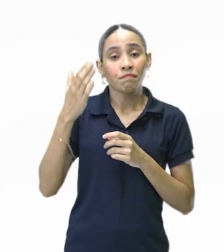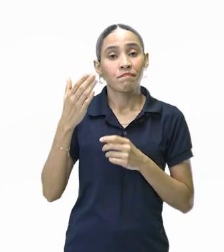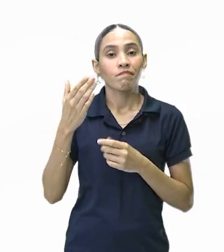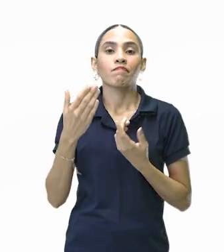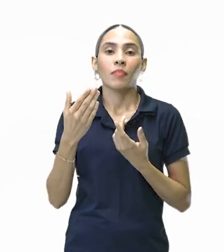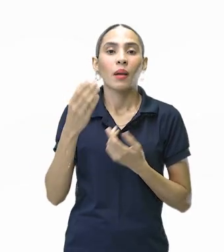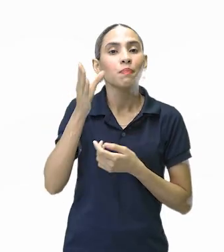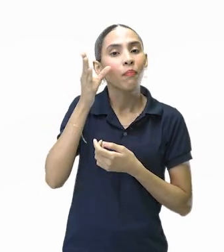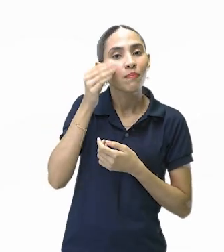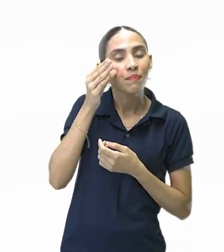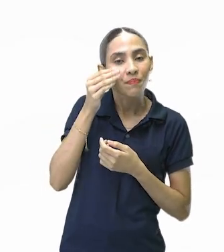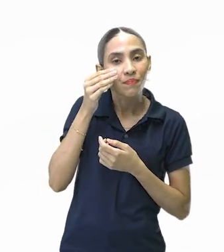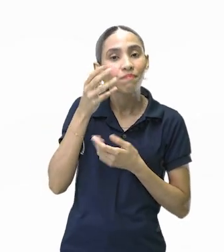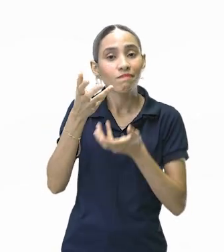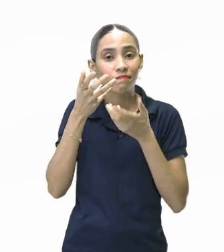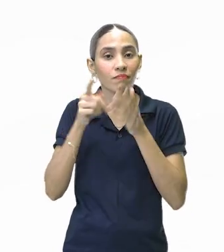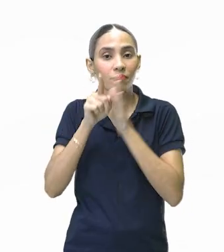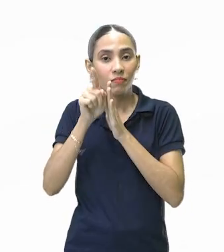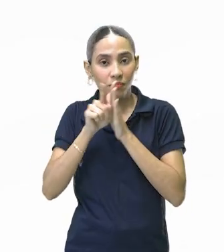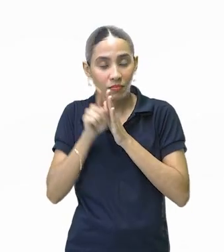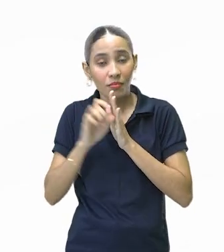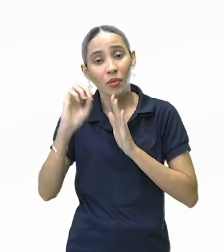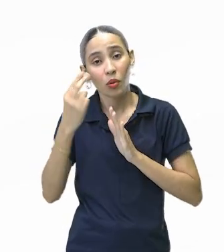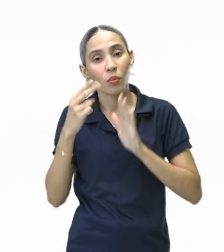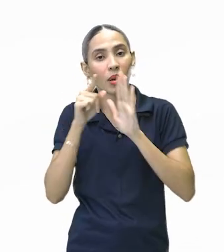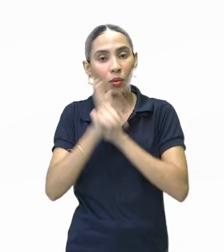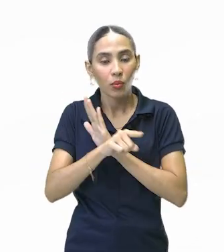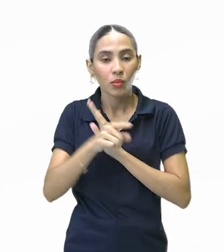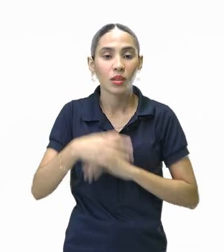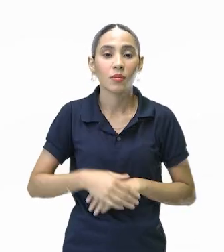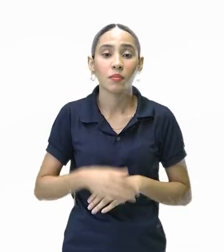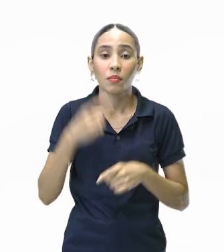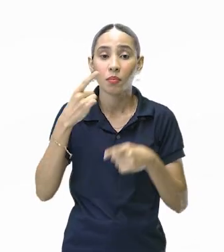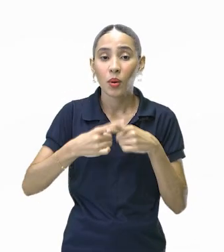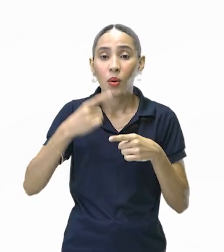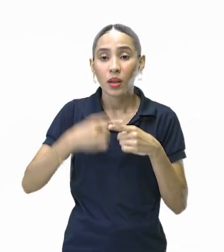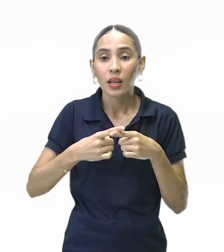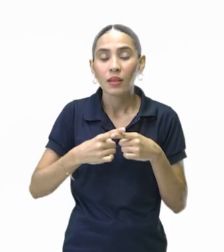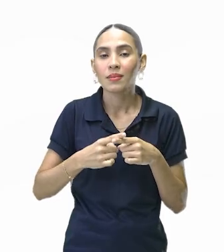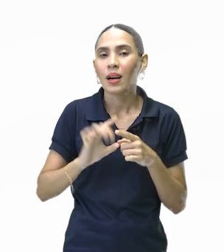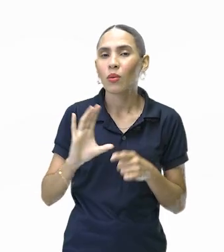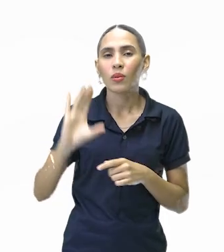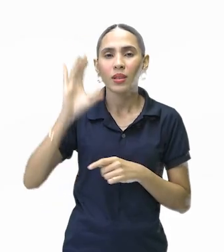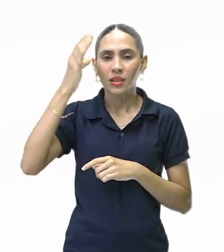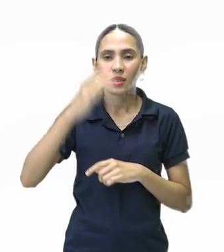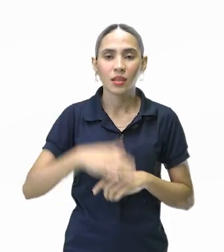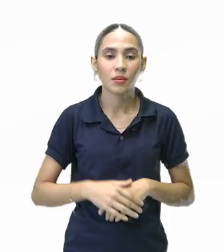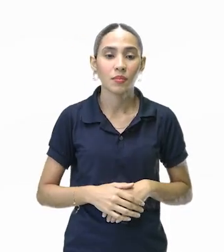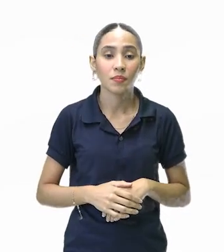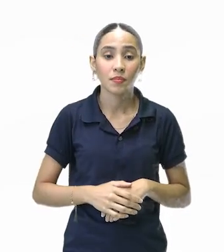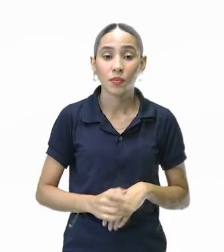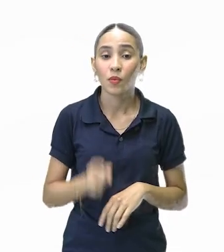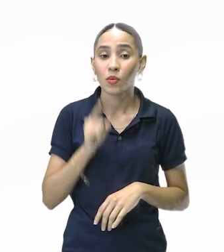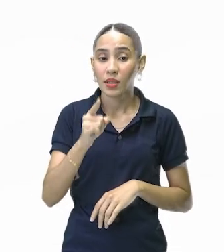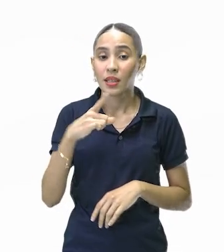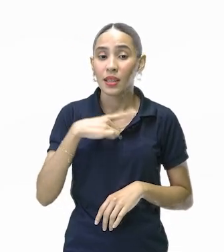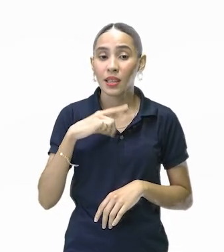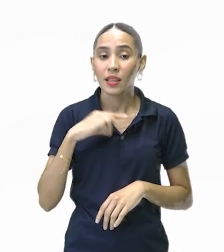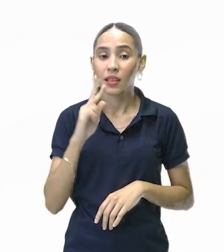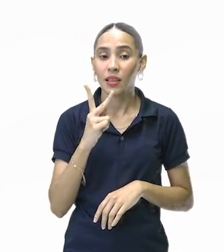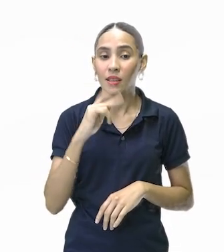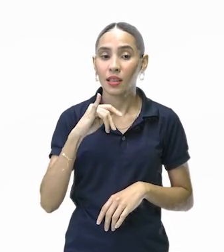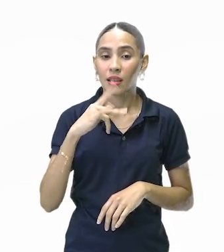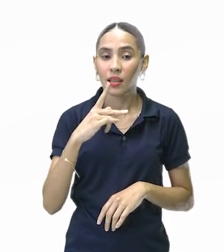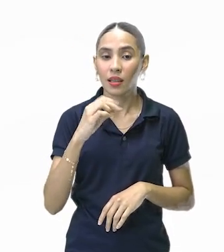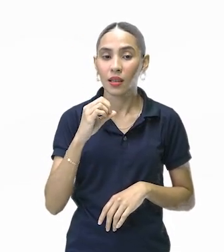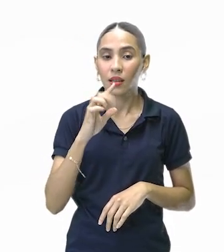essa curiosidade, ou te gerou uma pergunta, problema, por que isso está acontecendo? E aí você tem a sua hipótese,